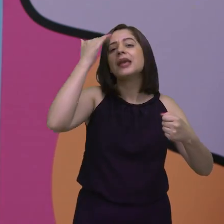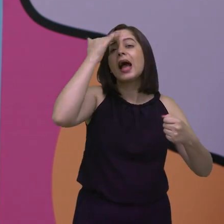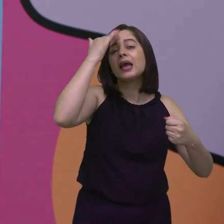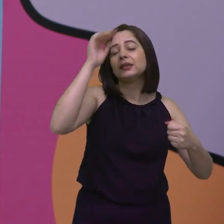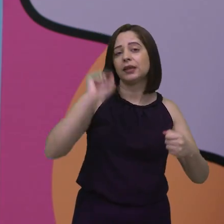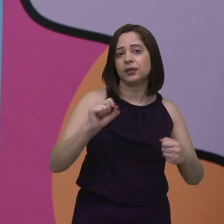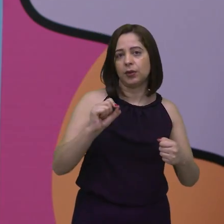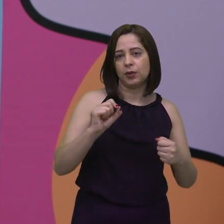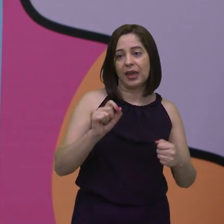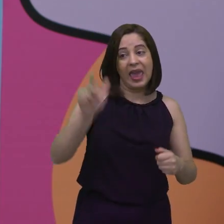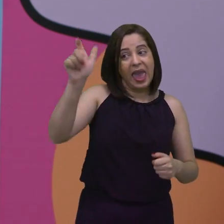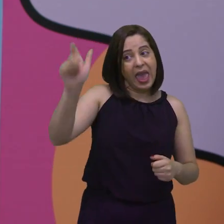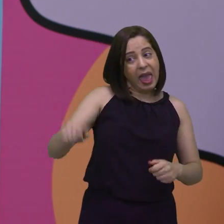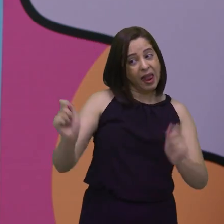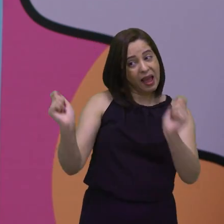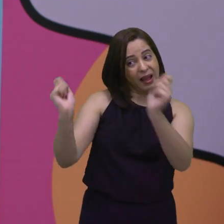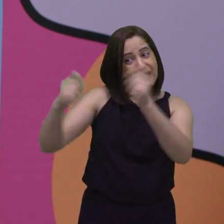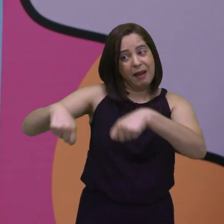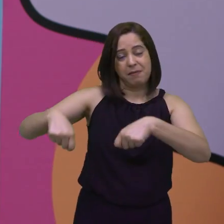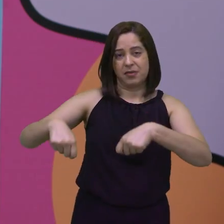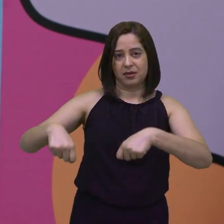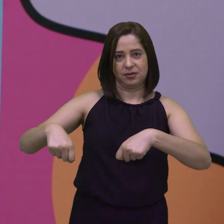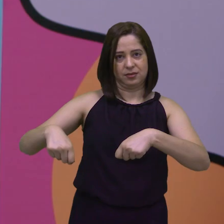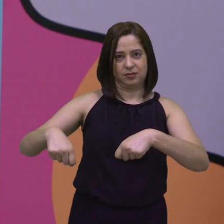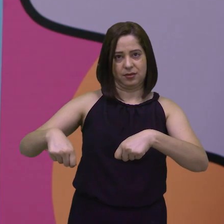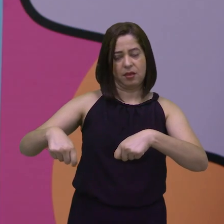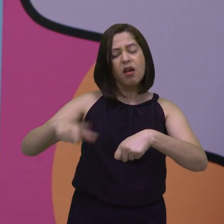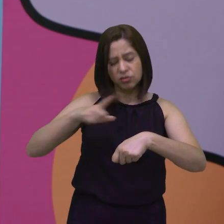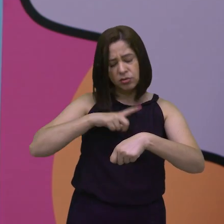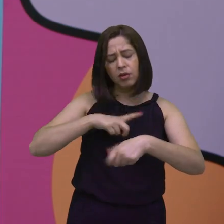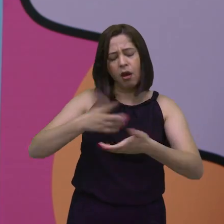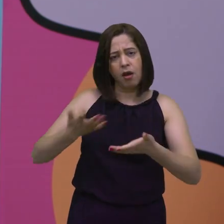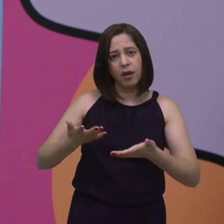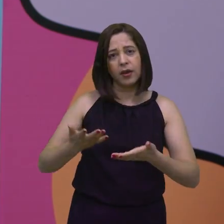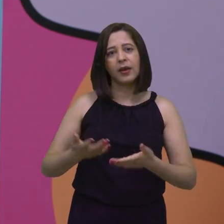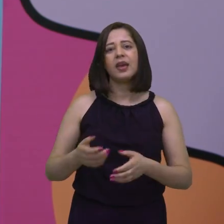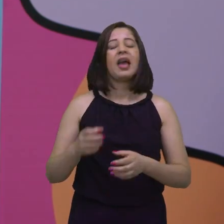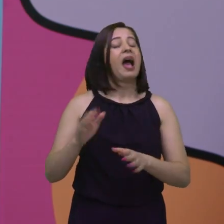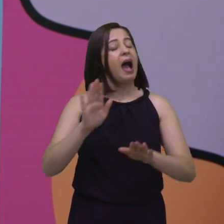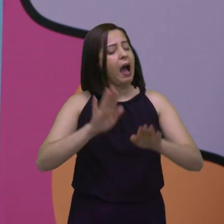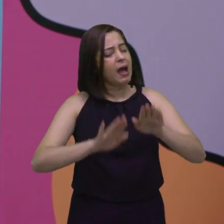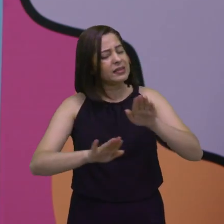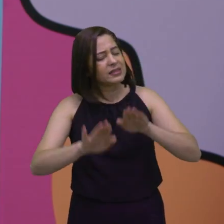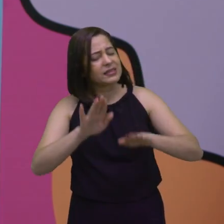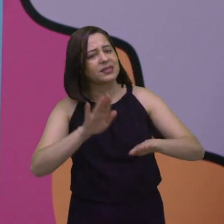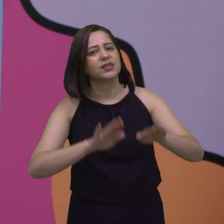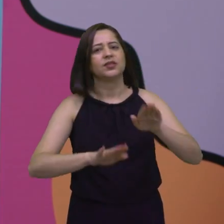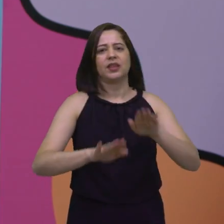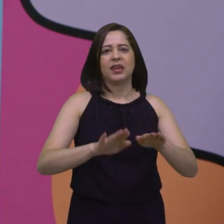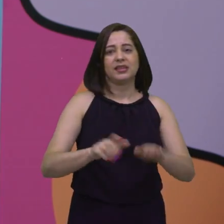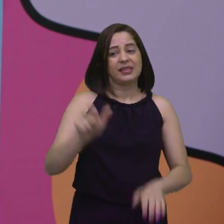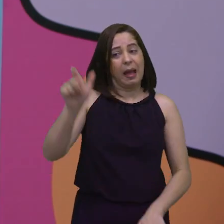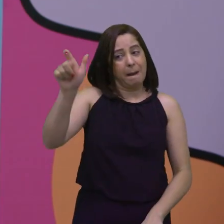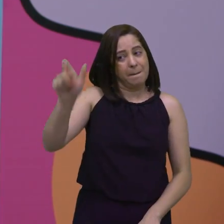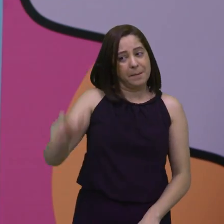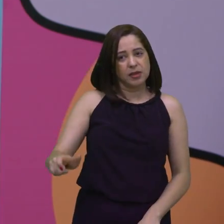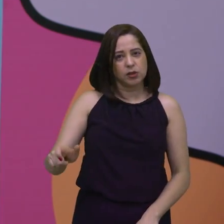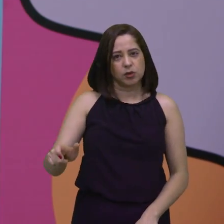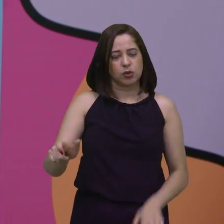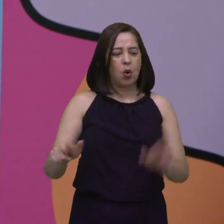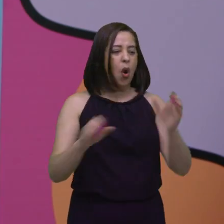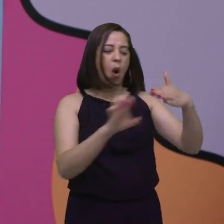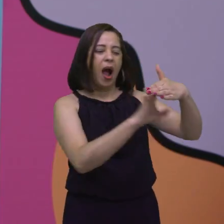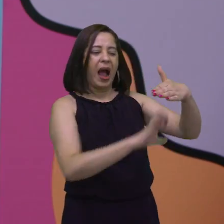enxergar as possibilidades que ela tem, o potencial que ela tem. Muitas vezes, a